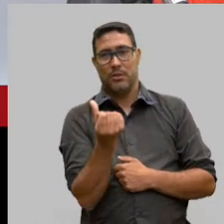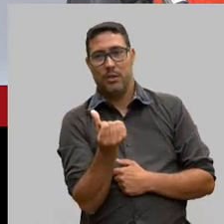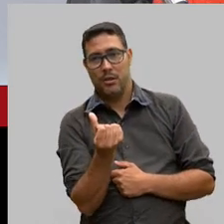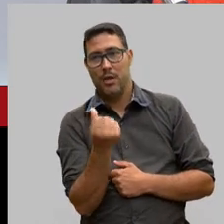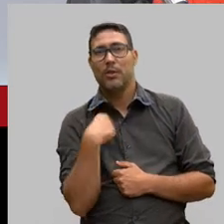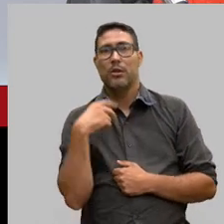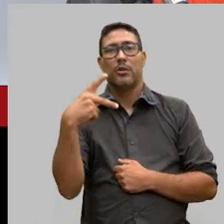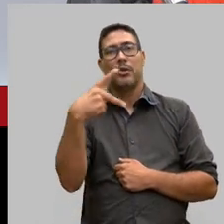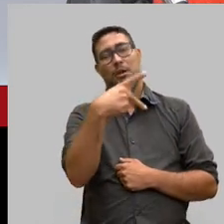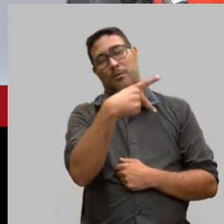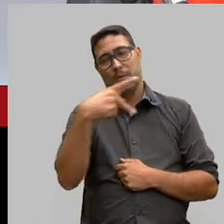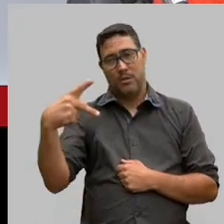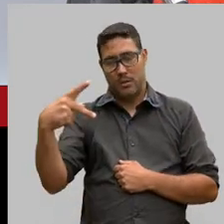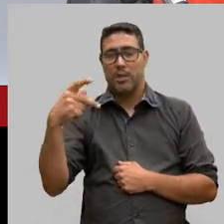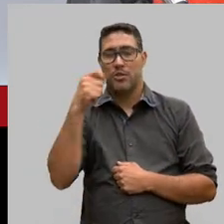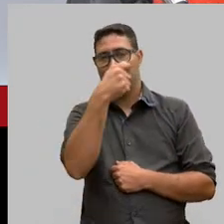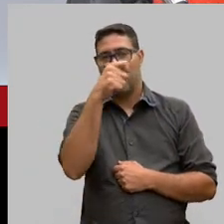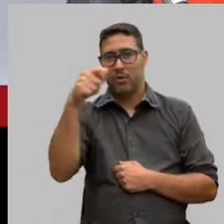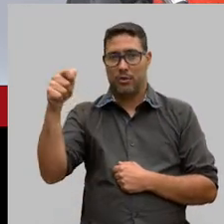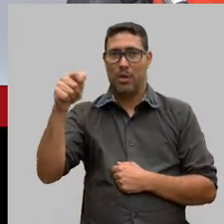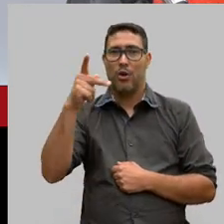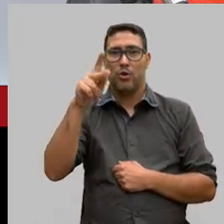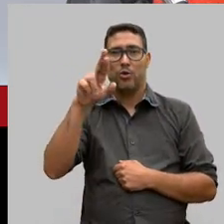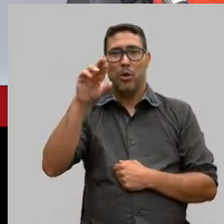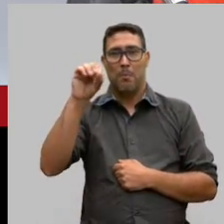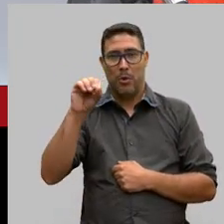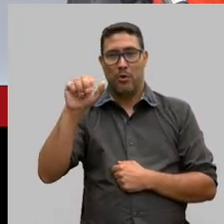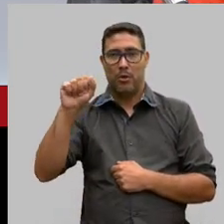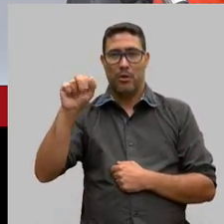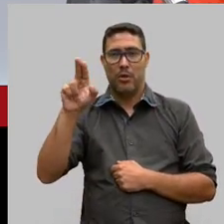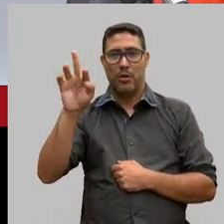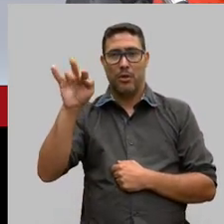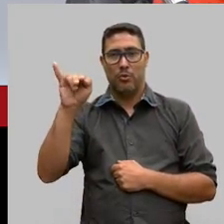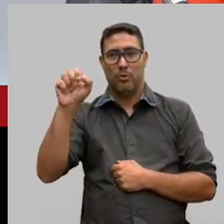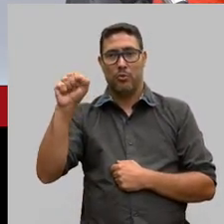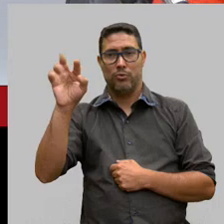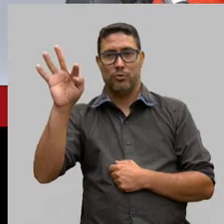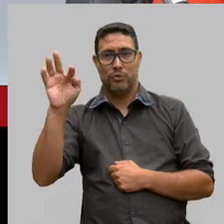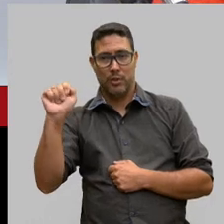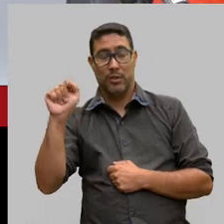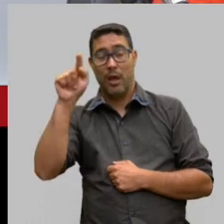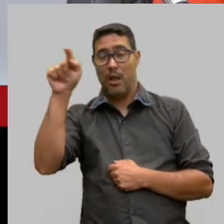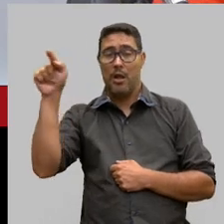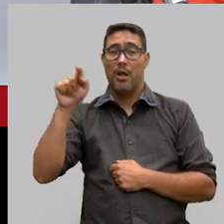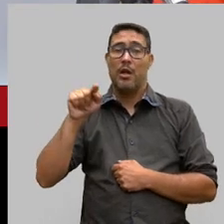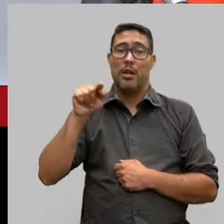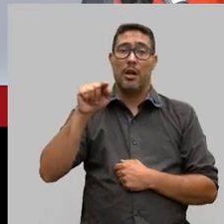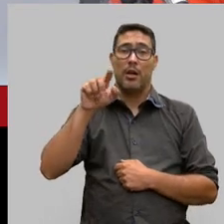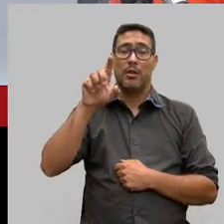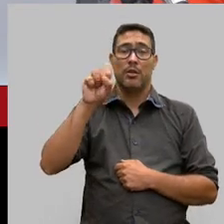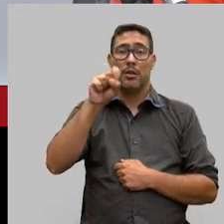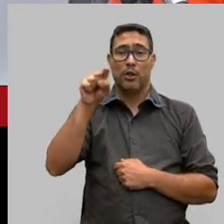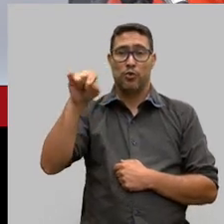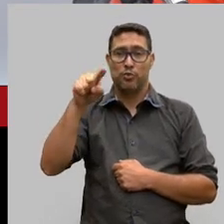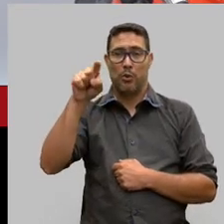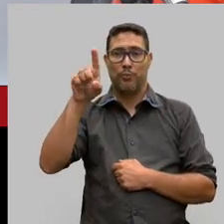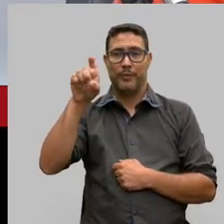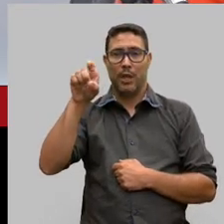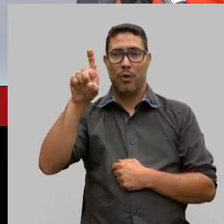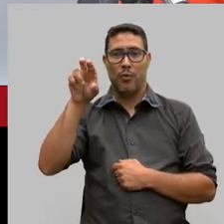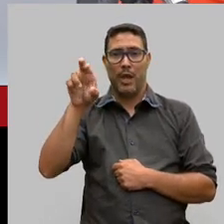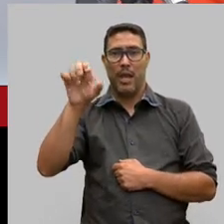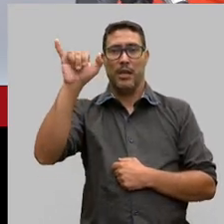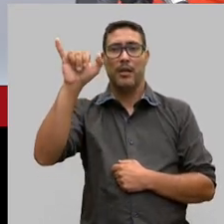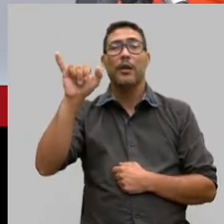associação pró autista na cidade de São João Del Rei onde a gente vem lutando aí para conseguir fazer um